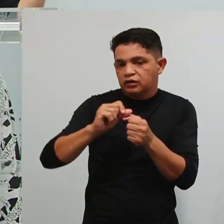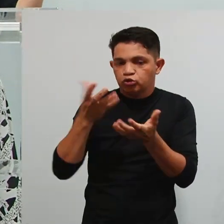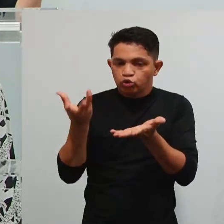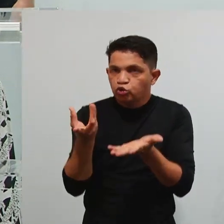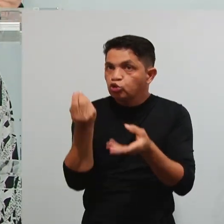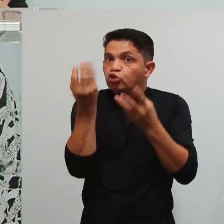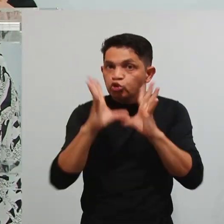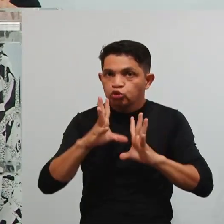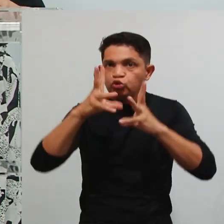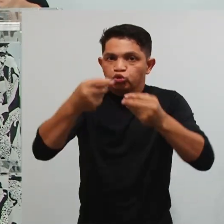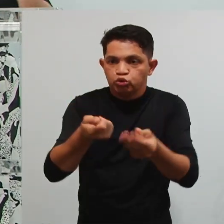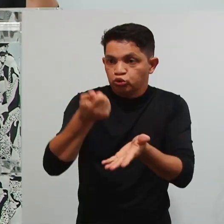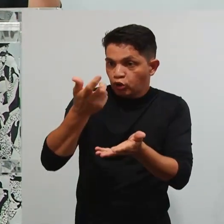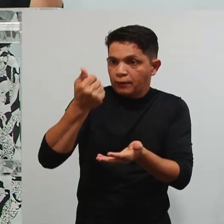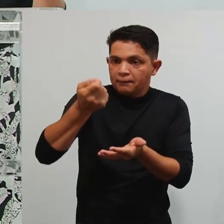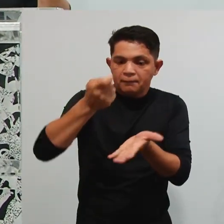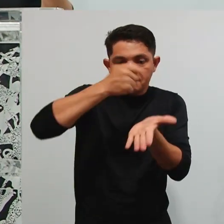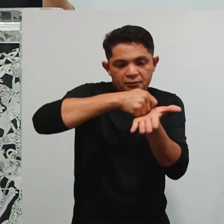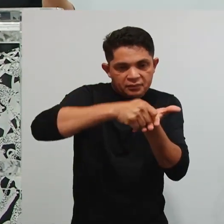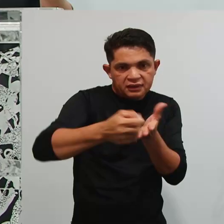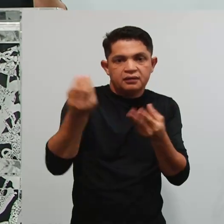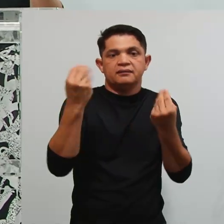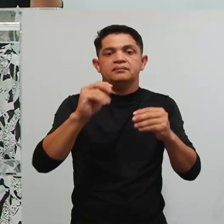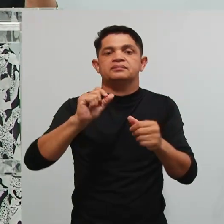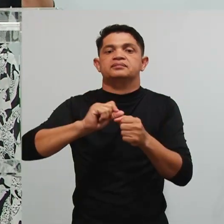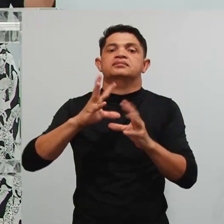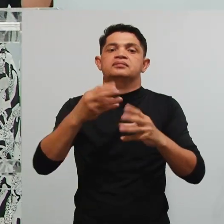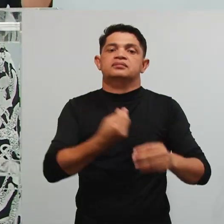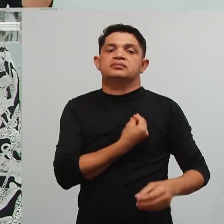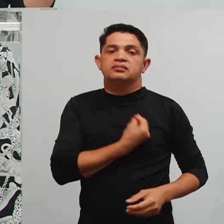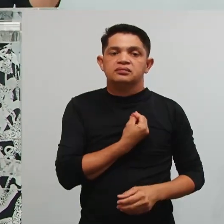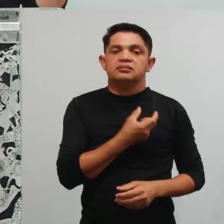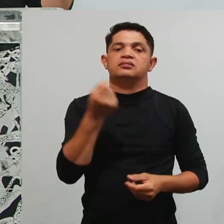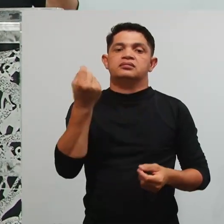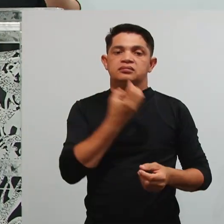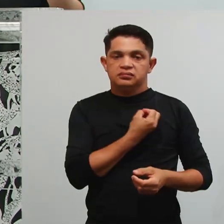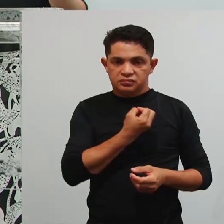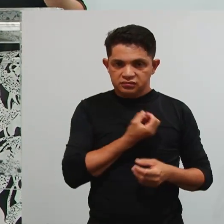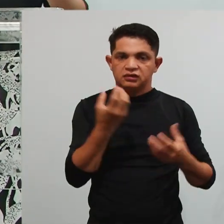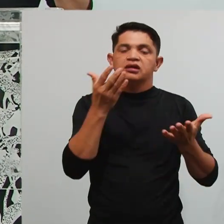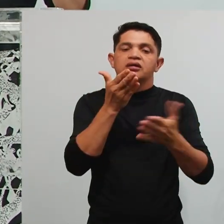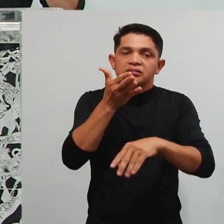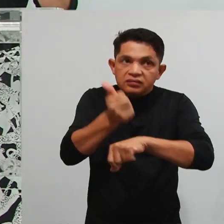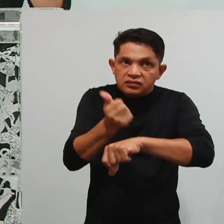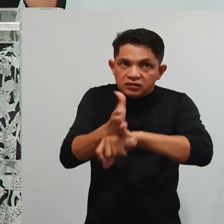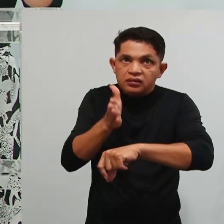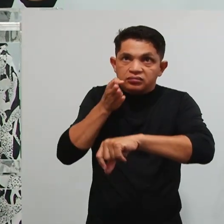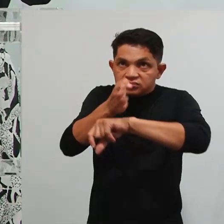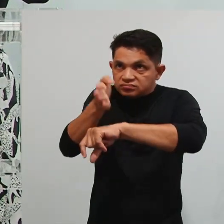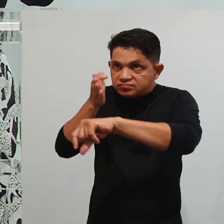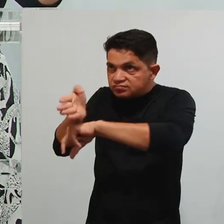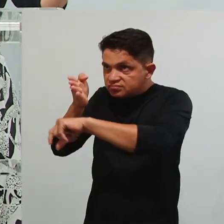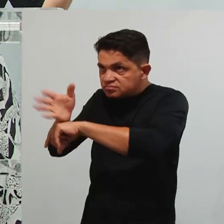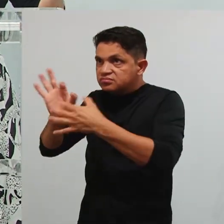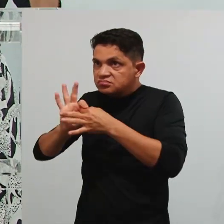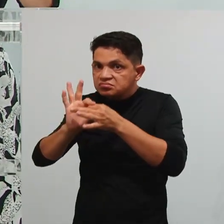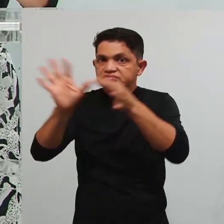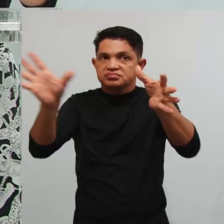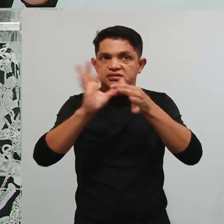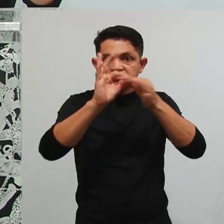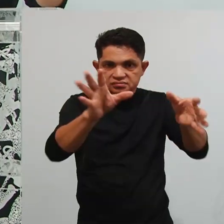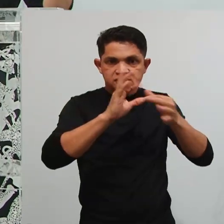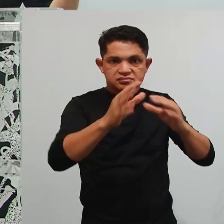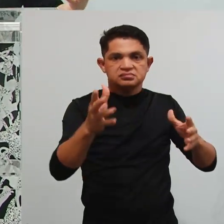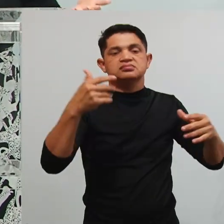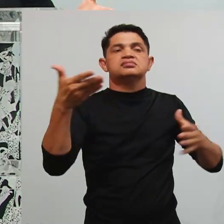lá no sistema SEI, você pega e disponibiliza o acesso para os demais servidores, os